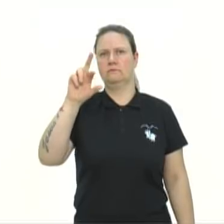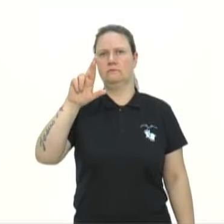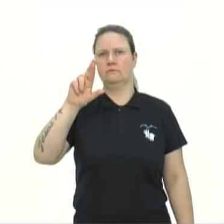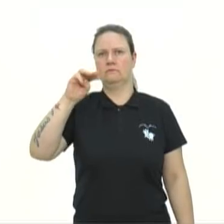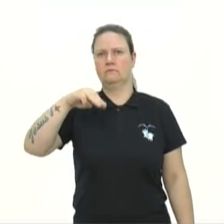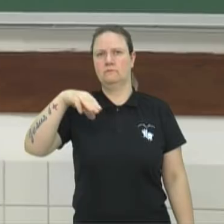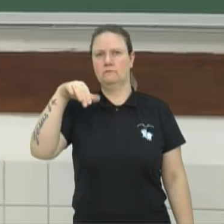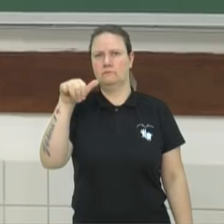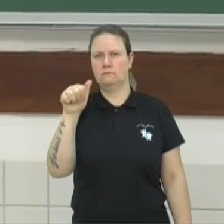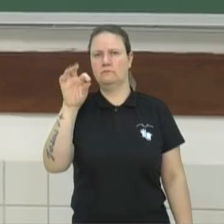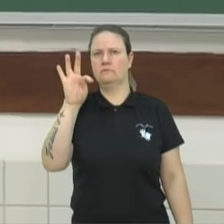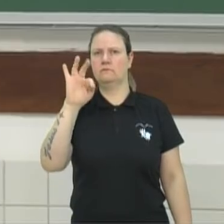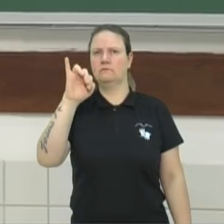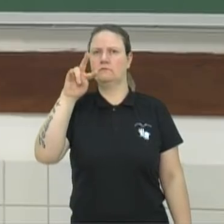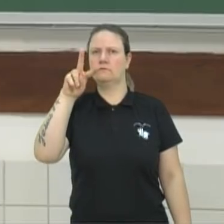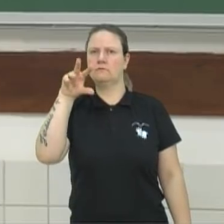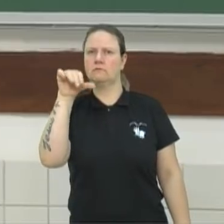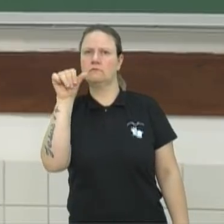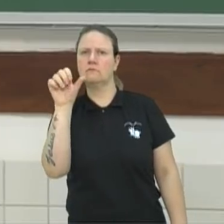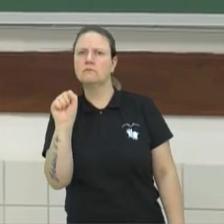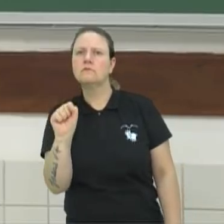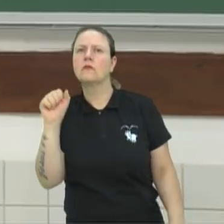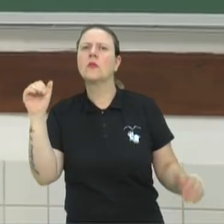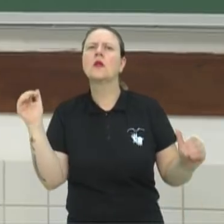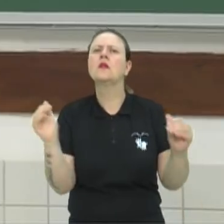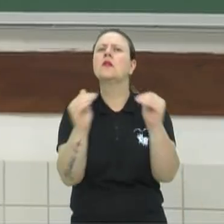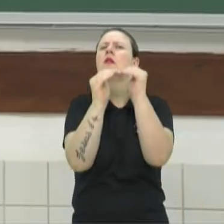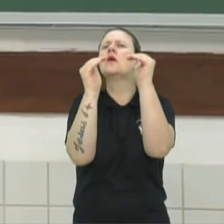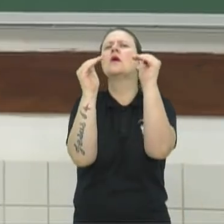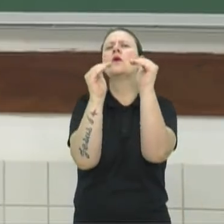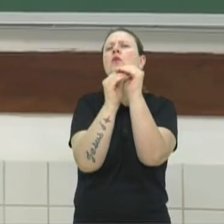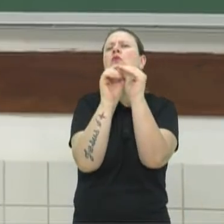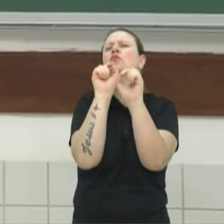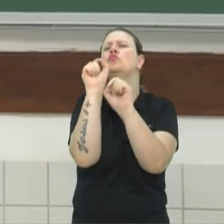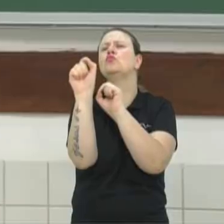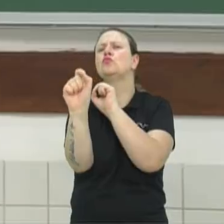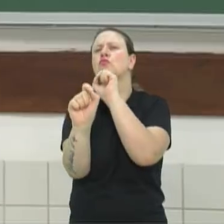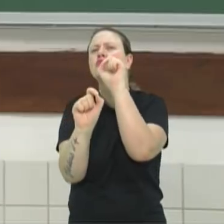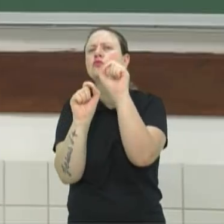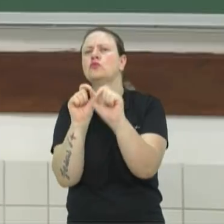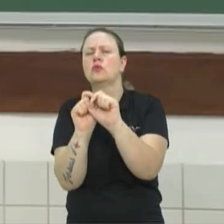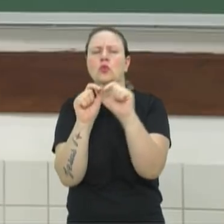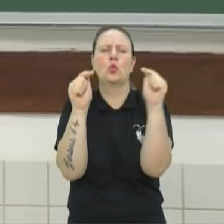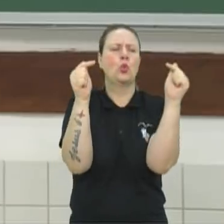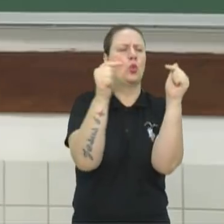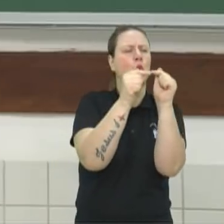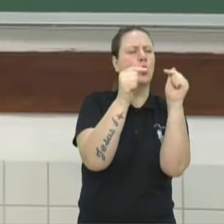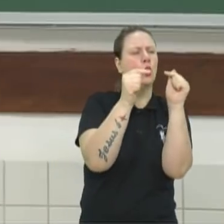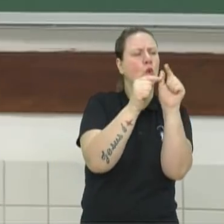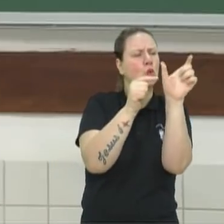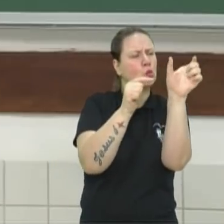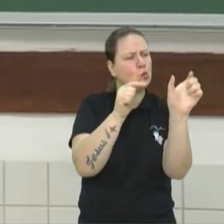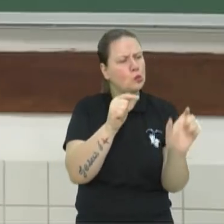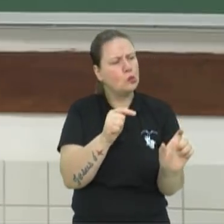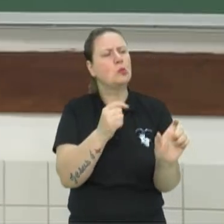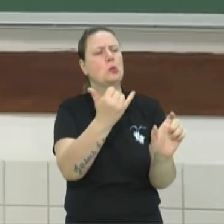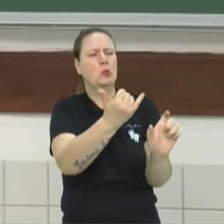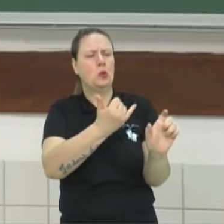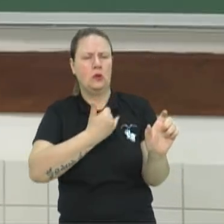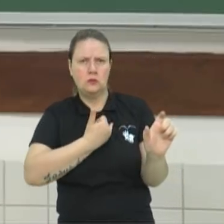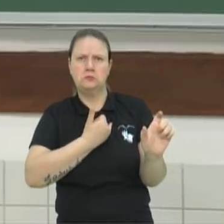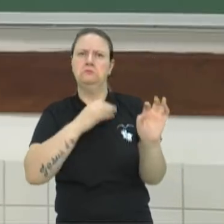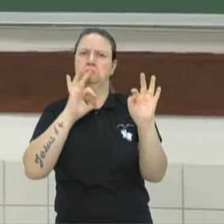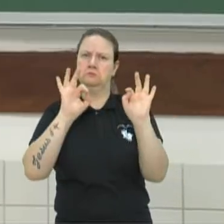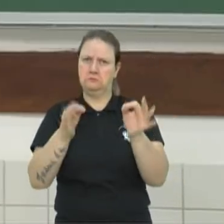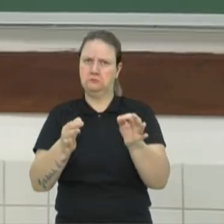orações que são conforme, de acordo com, segundo fulano, ok?